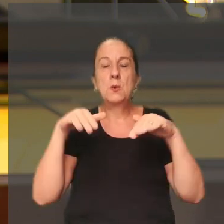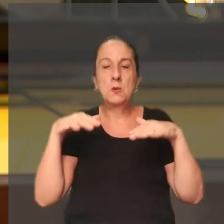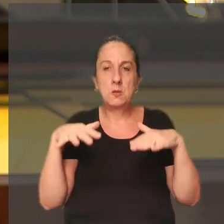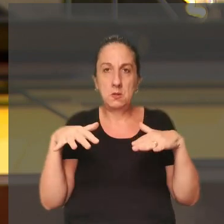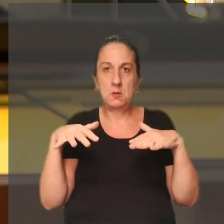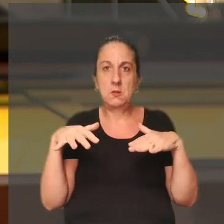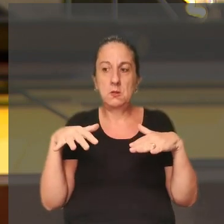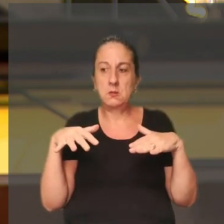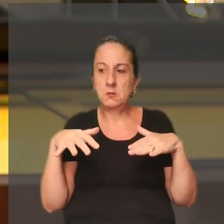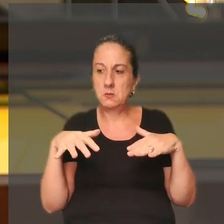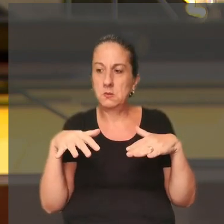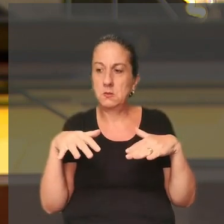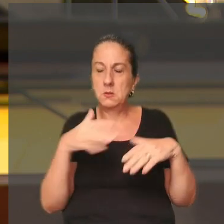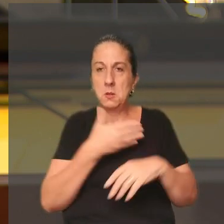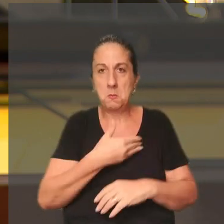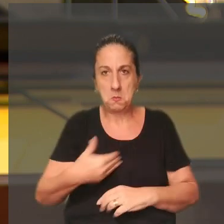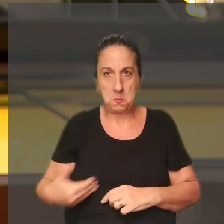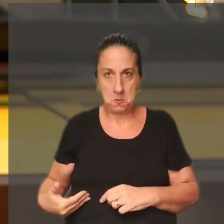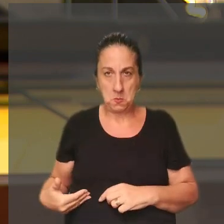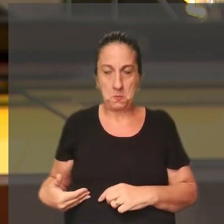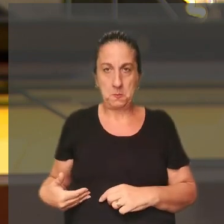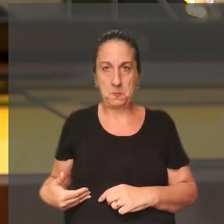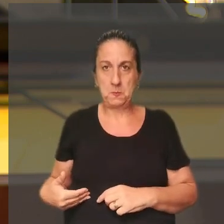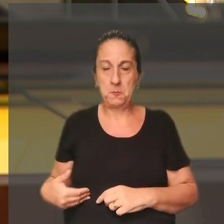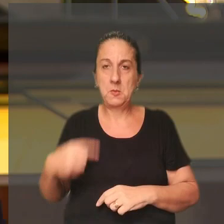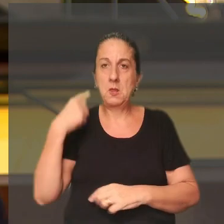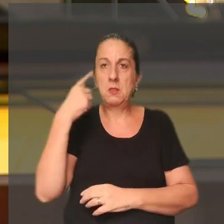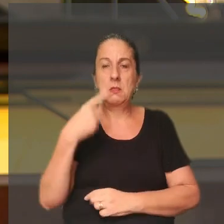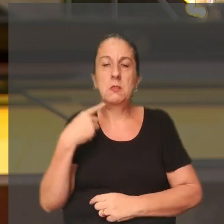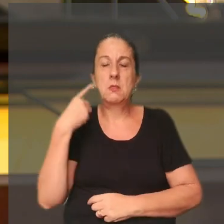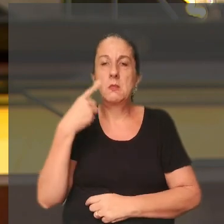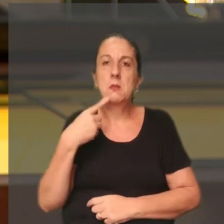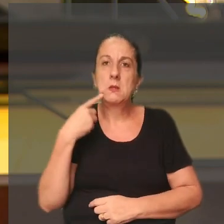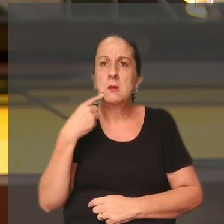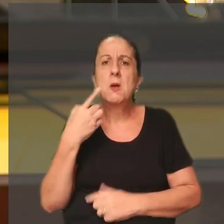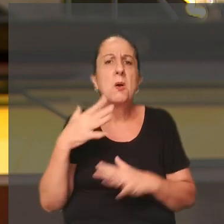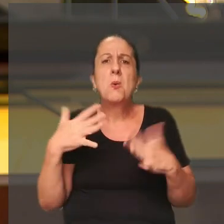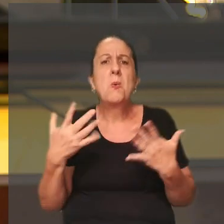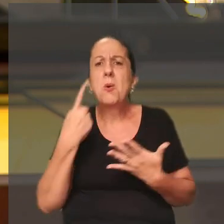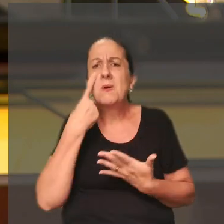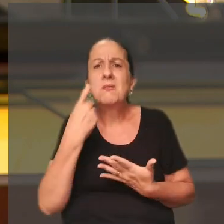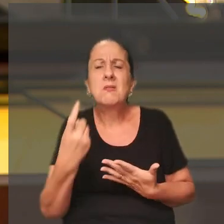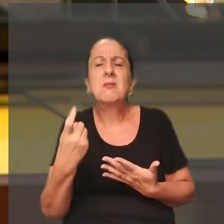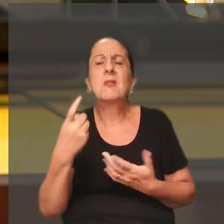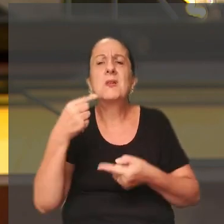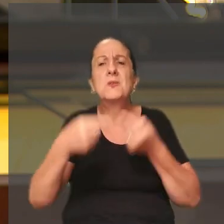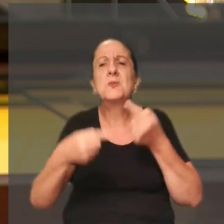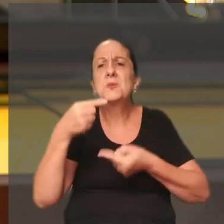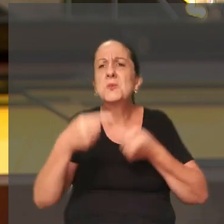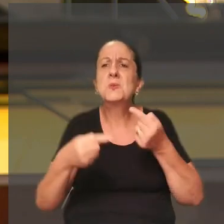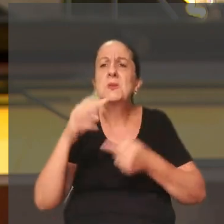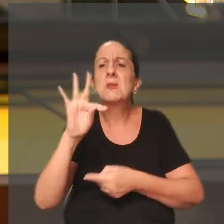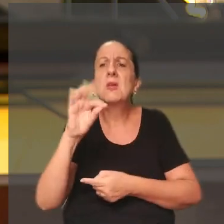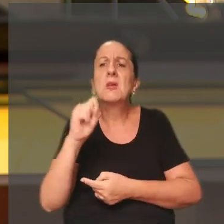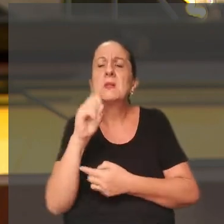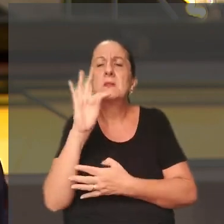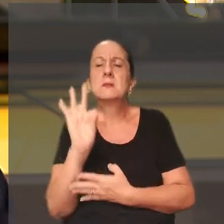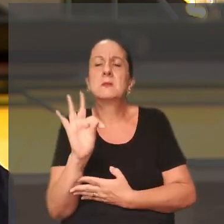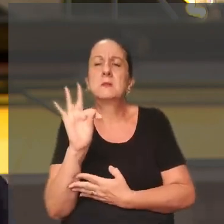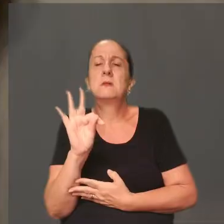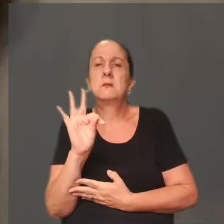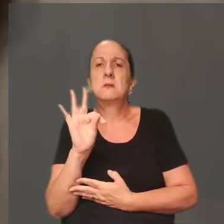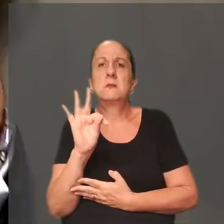audiência pública, e deputados com maior interesse em discutir essa questão do TST,